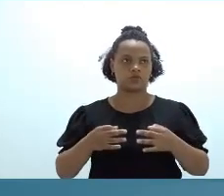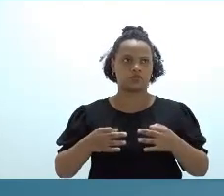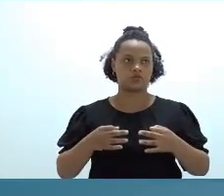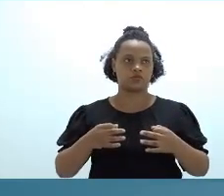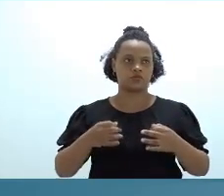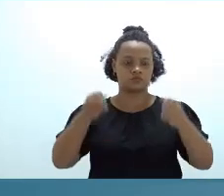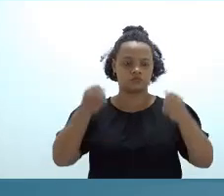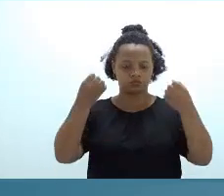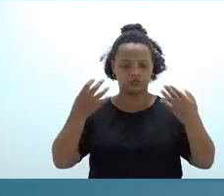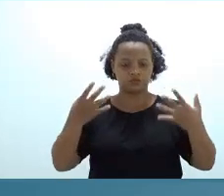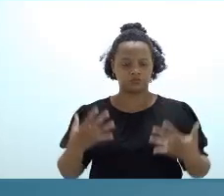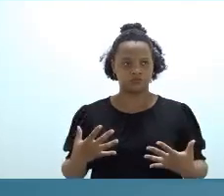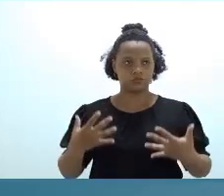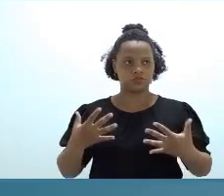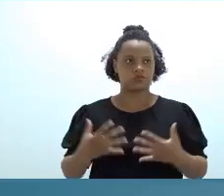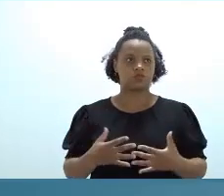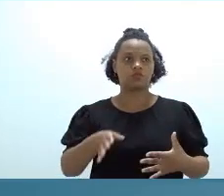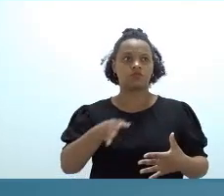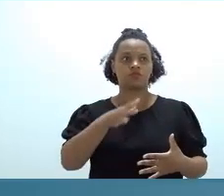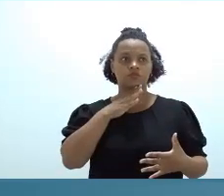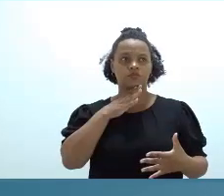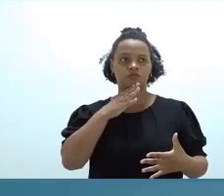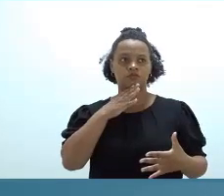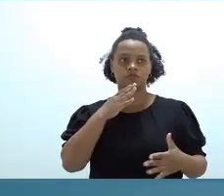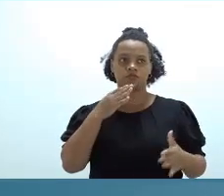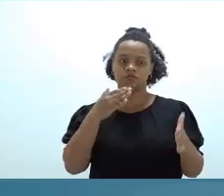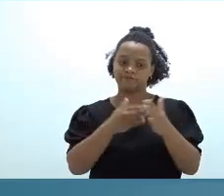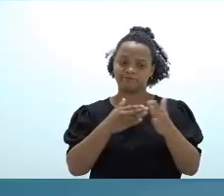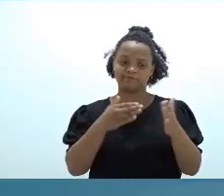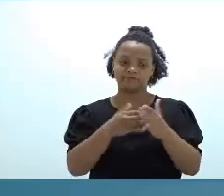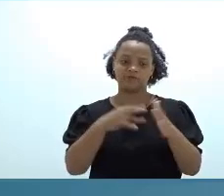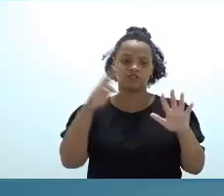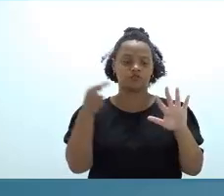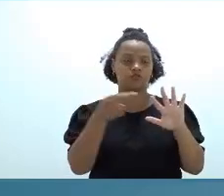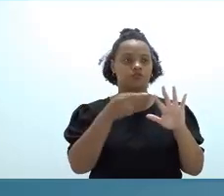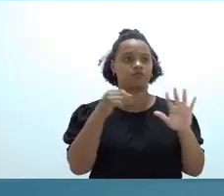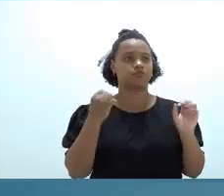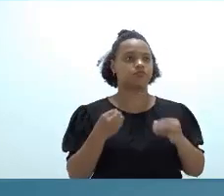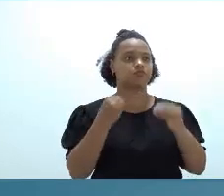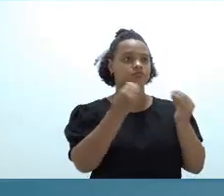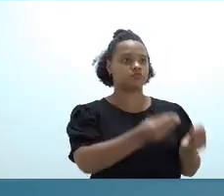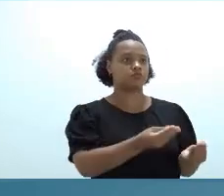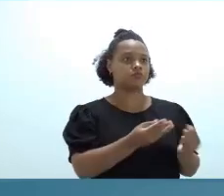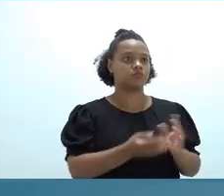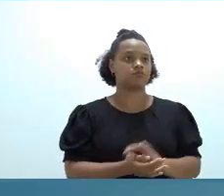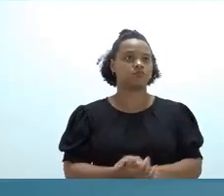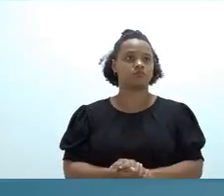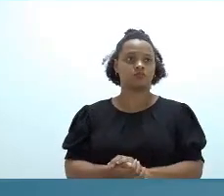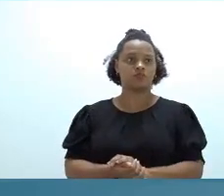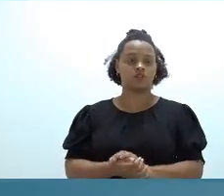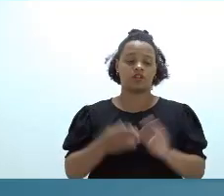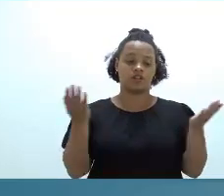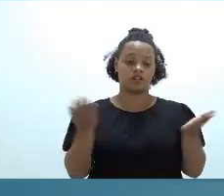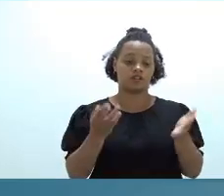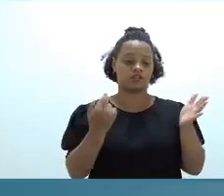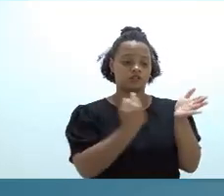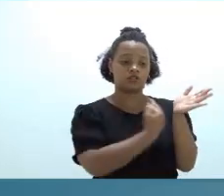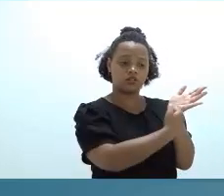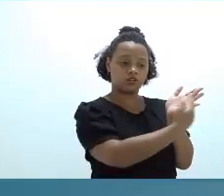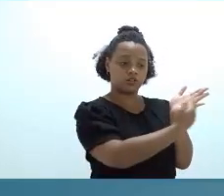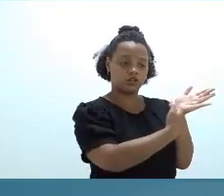se pronuncia pelo conhecimento e não provimento do recurso. É um relatório do essencial, Excelência